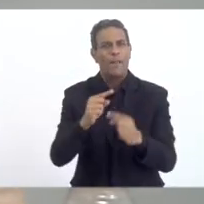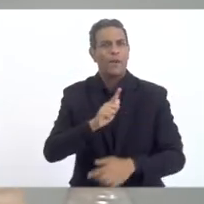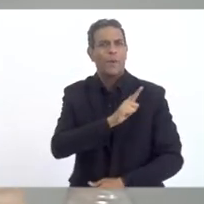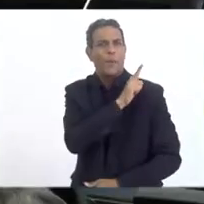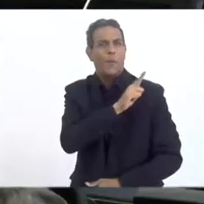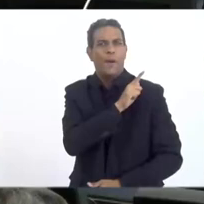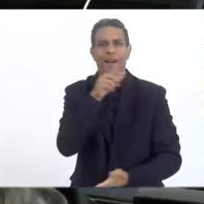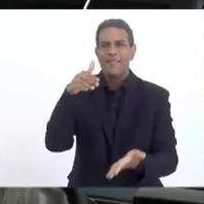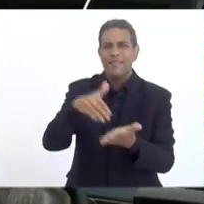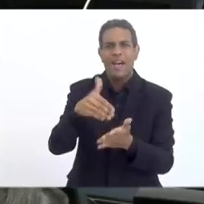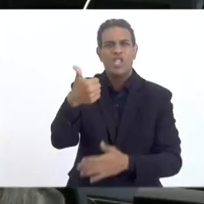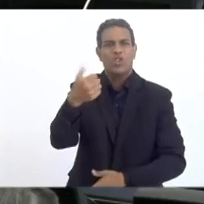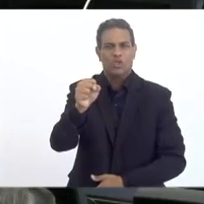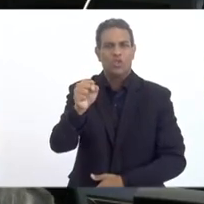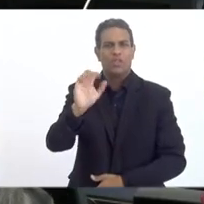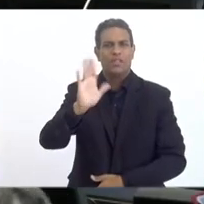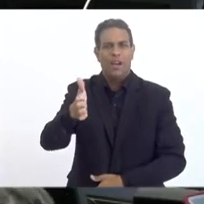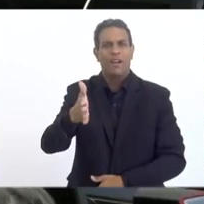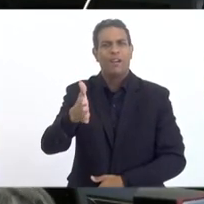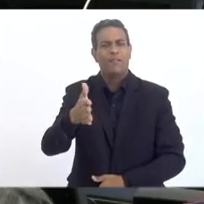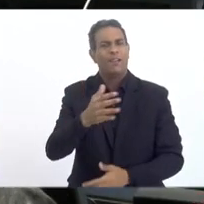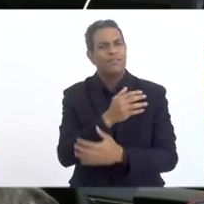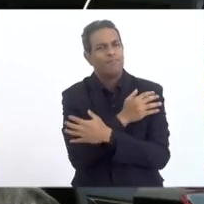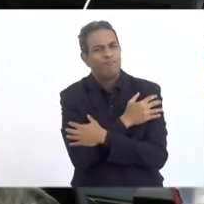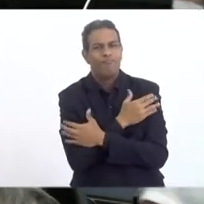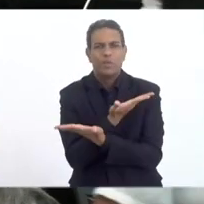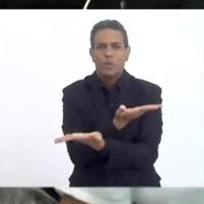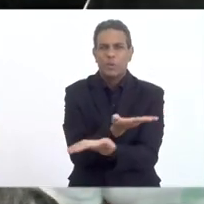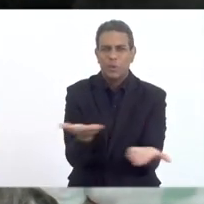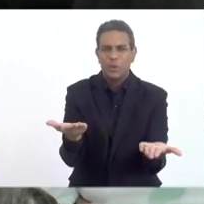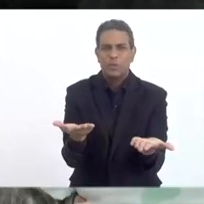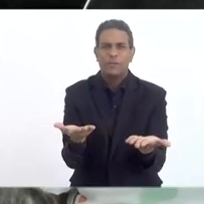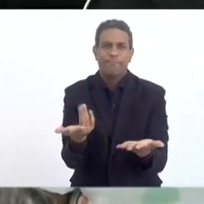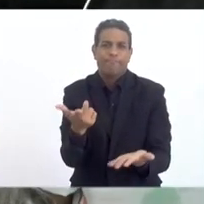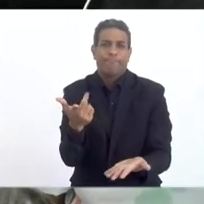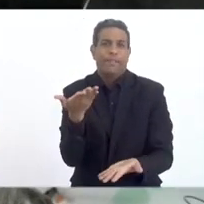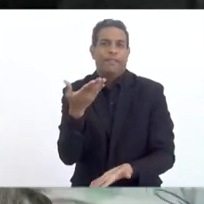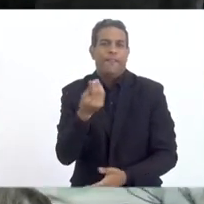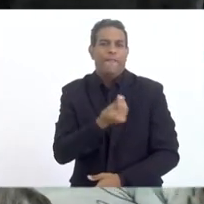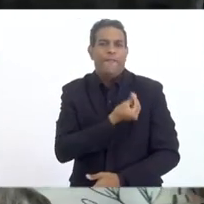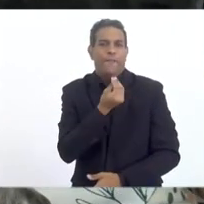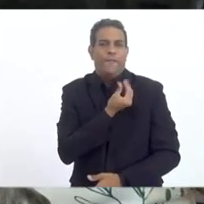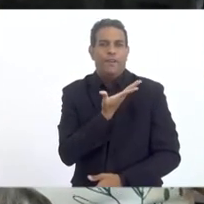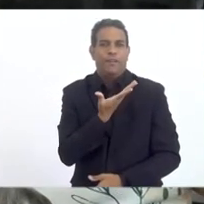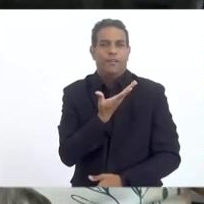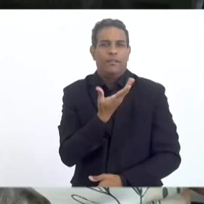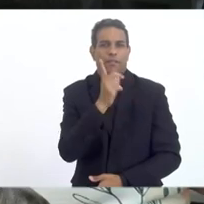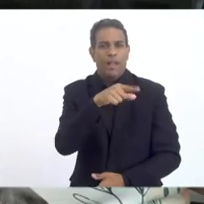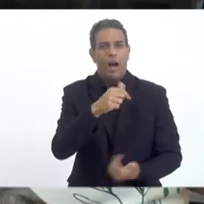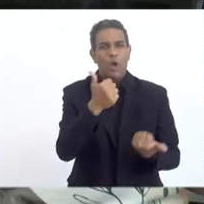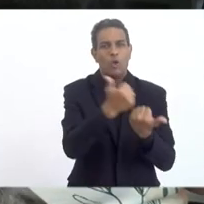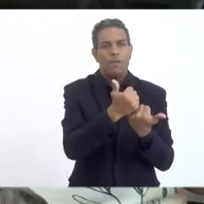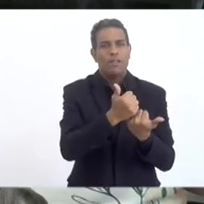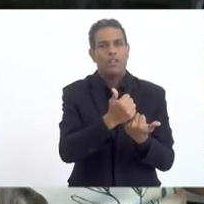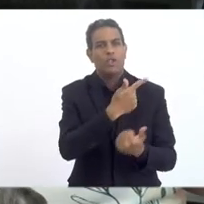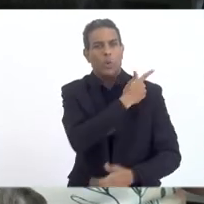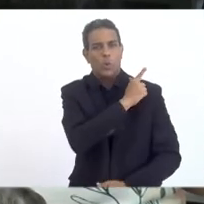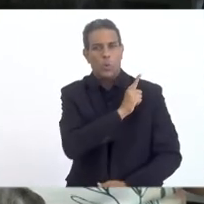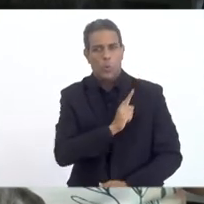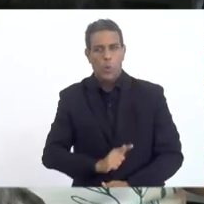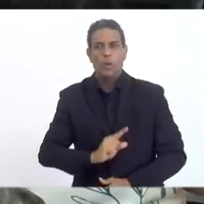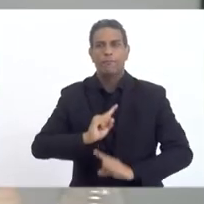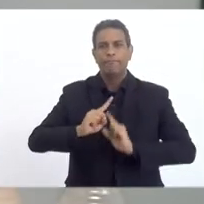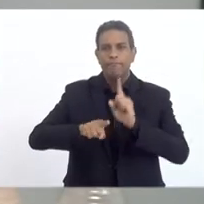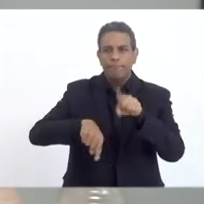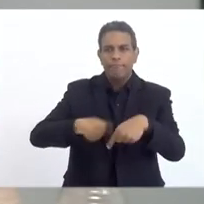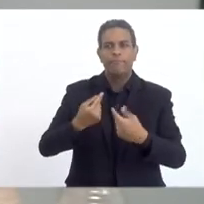18, até o dia de hoje. E manda uma saudação a todos. Não está presente porque está governador em exercício. Depois segue para o interior do estado,